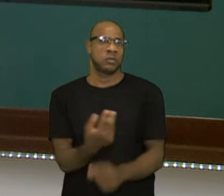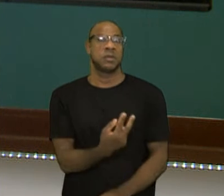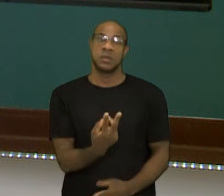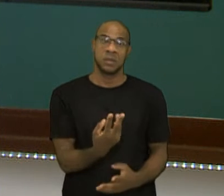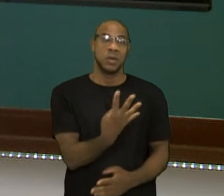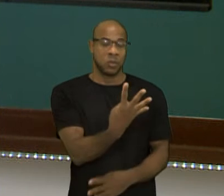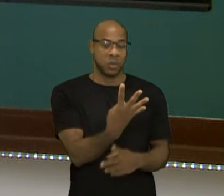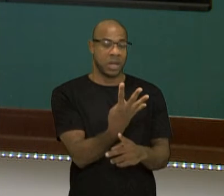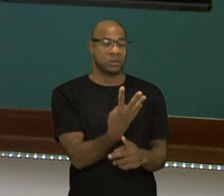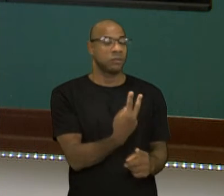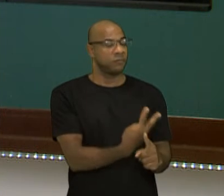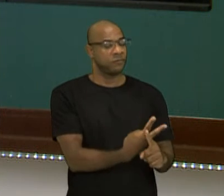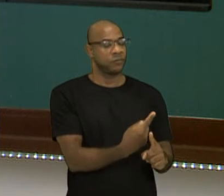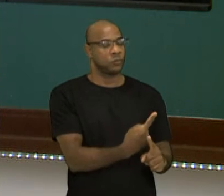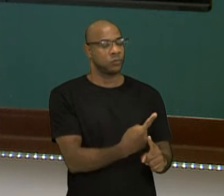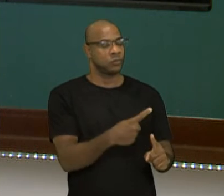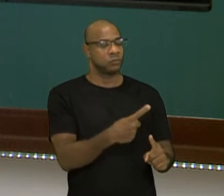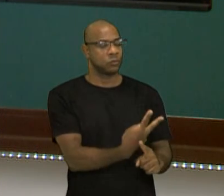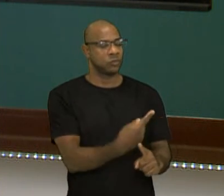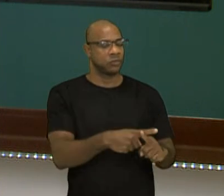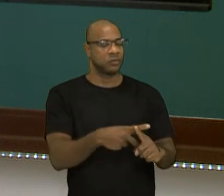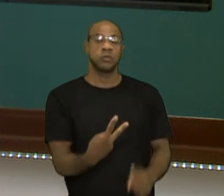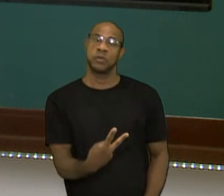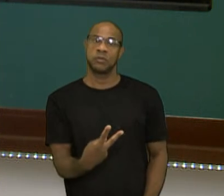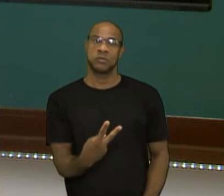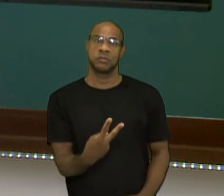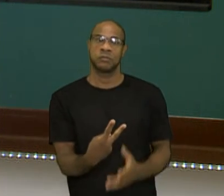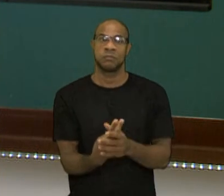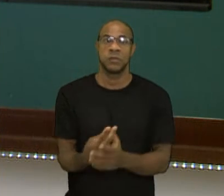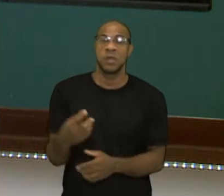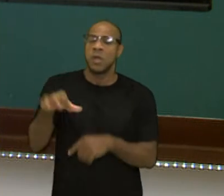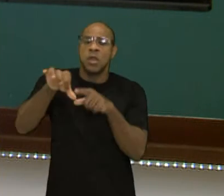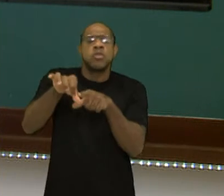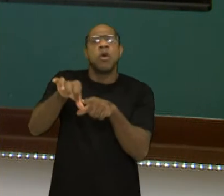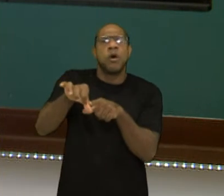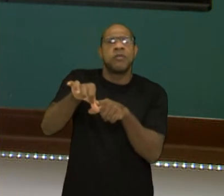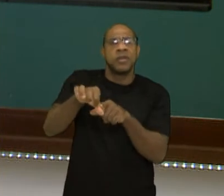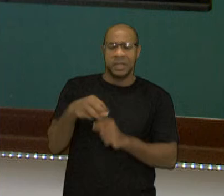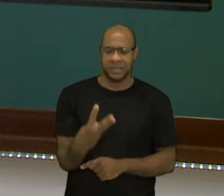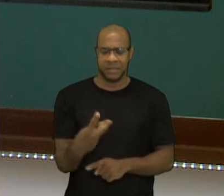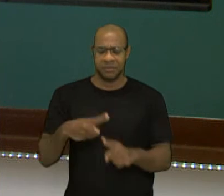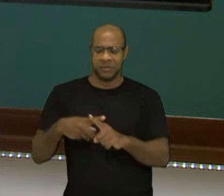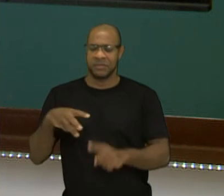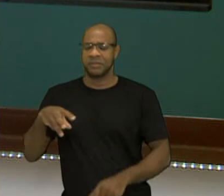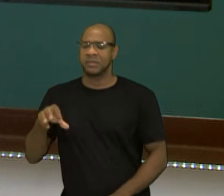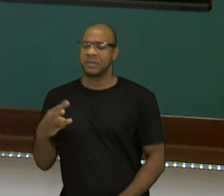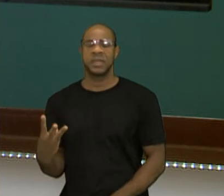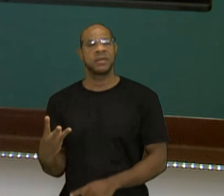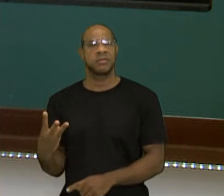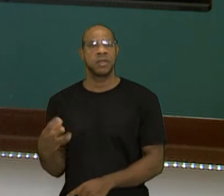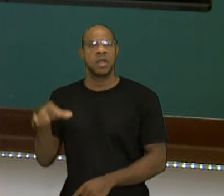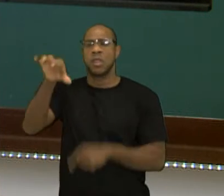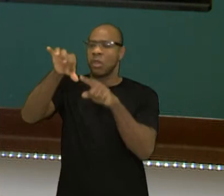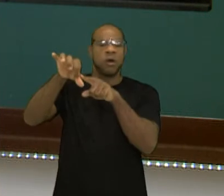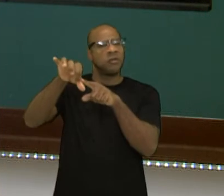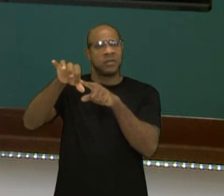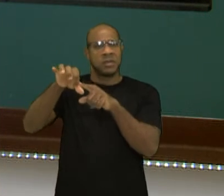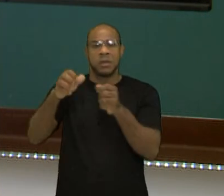vezes 2, certo? O 9, 3 vezes 3. Então, a decomposição do